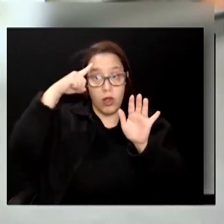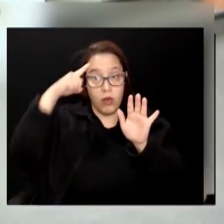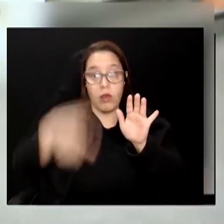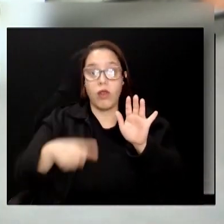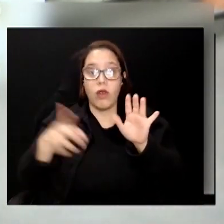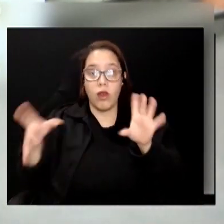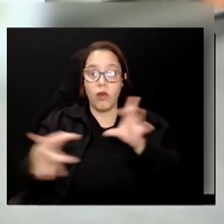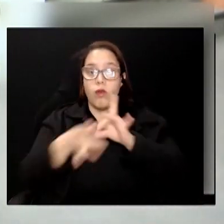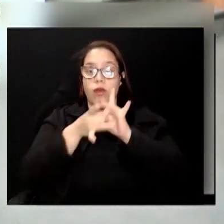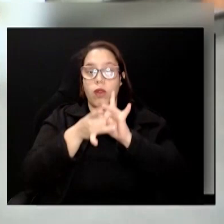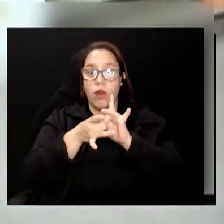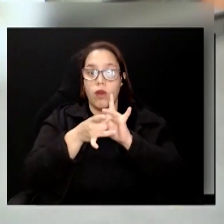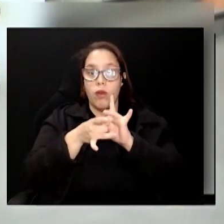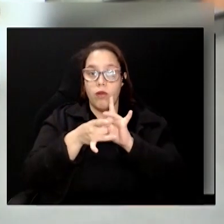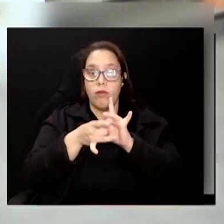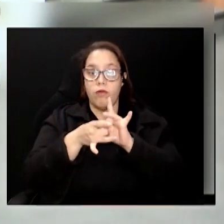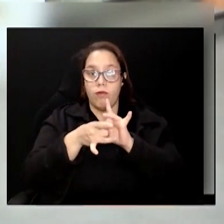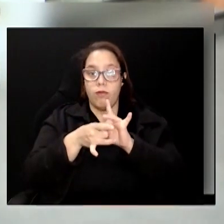síndrome.